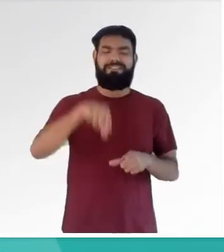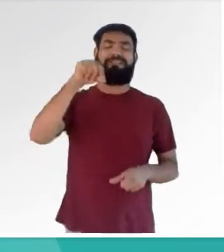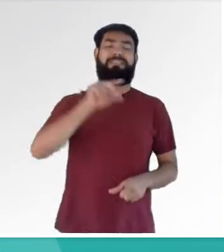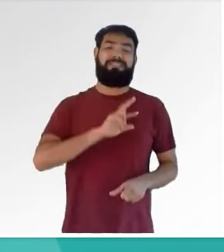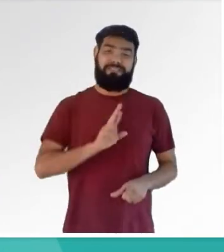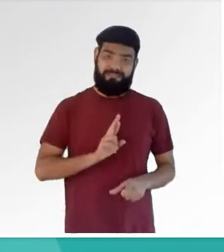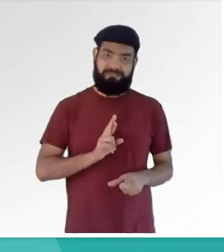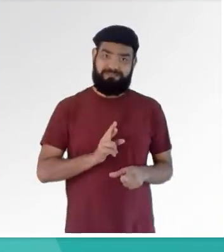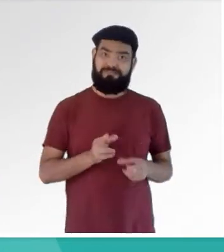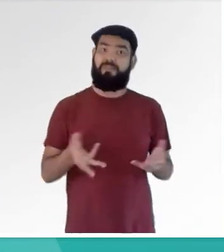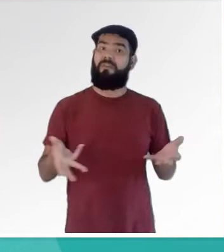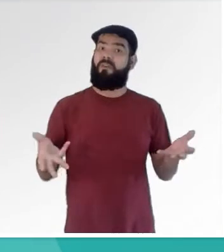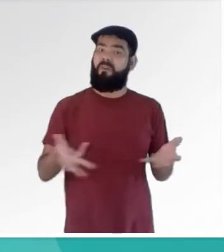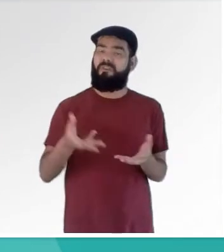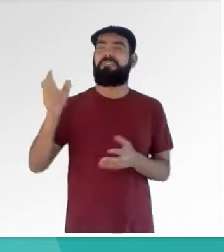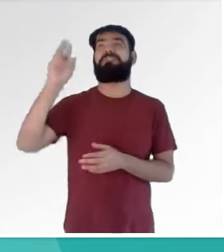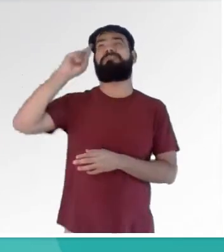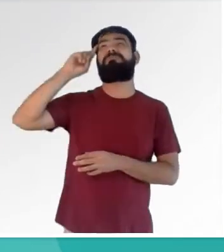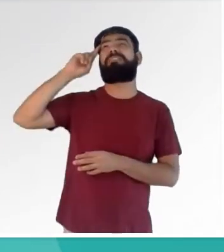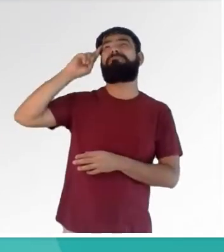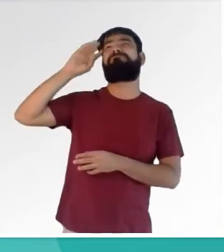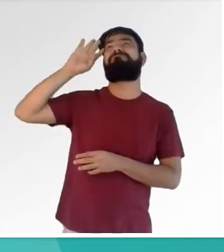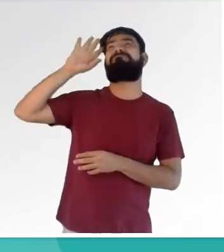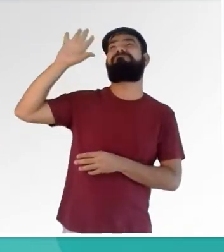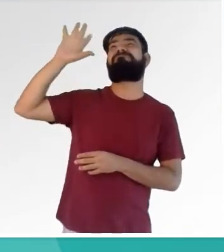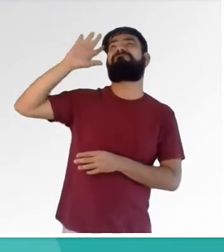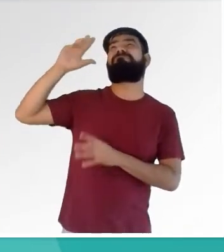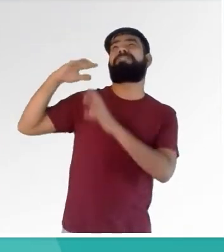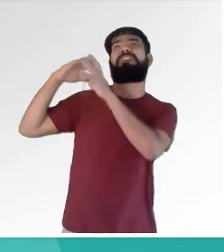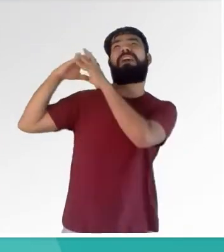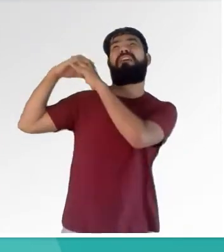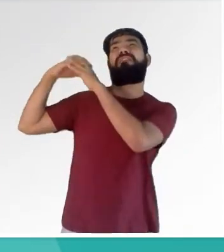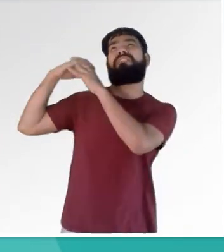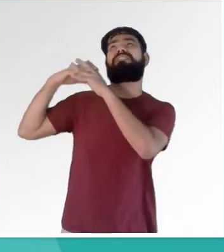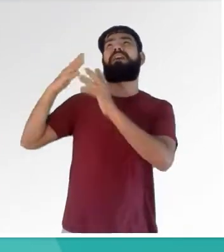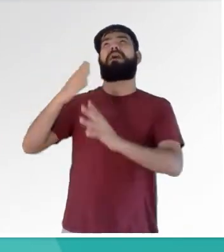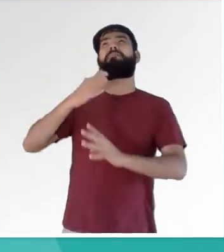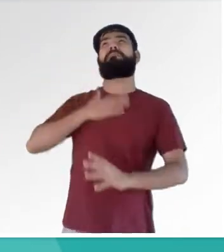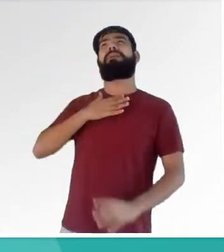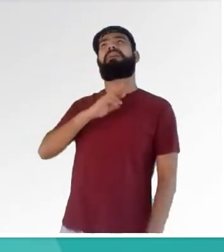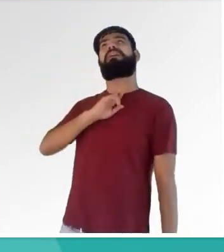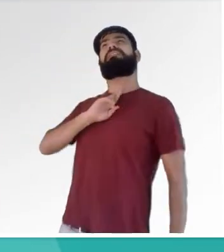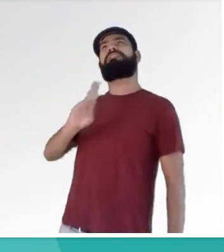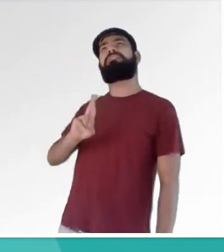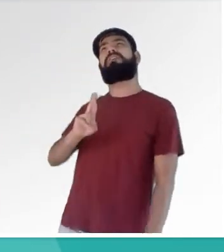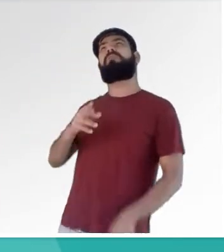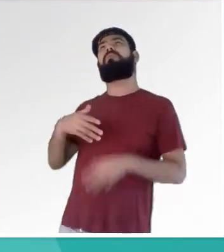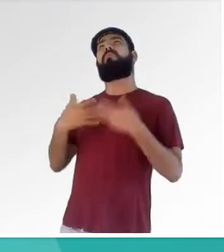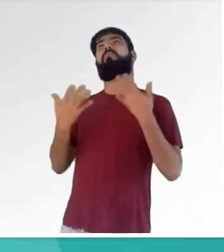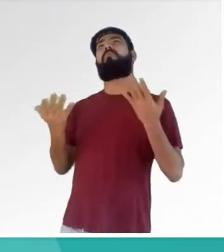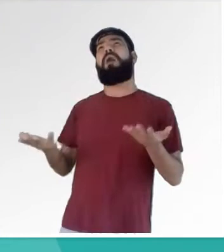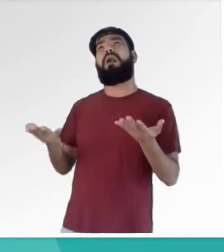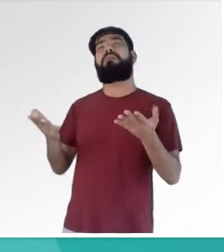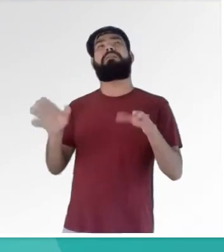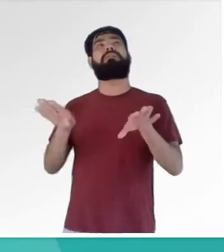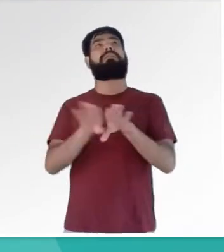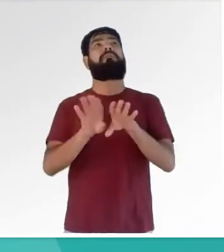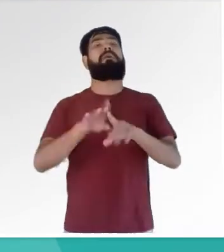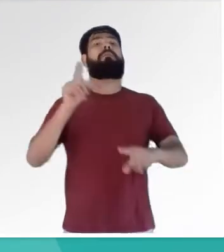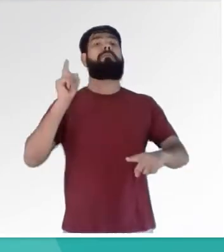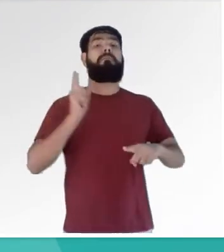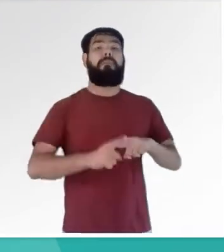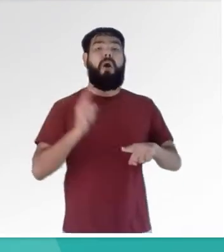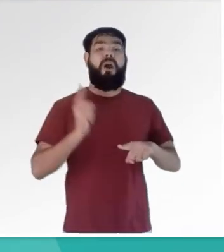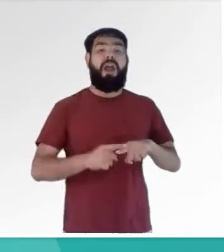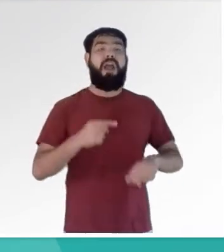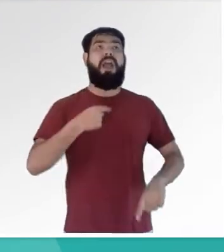religião ou não, e por que eu tenho religião ou não, tá bom? É nessa linha que a